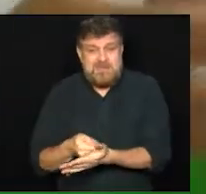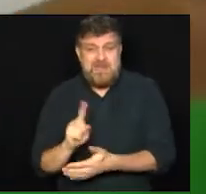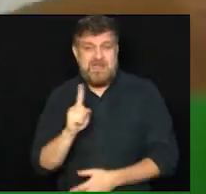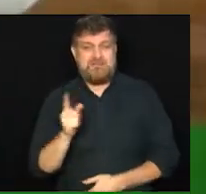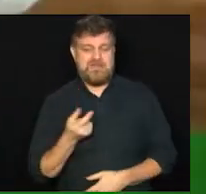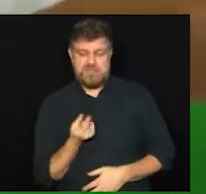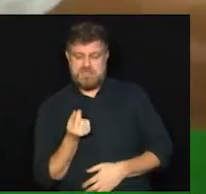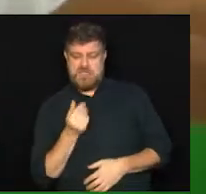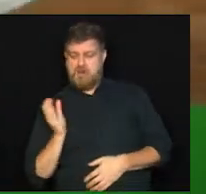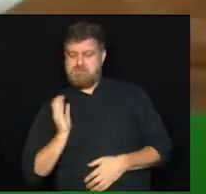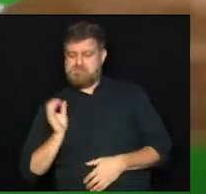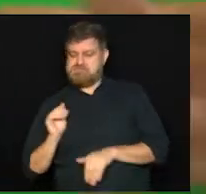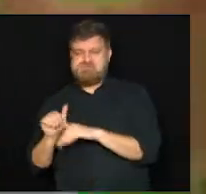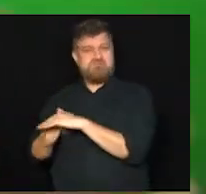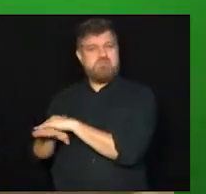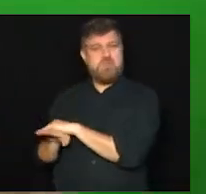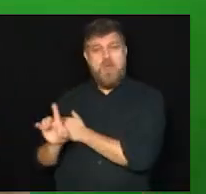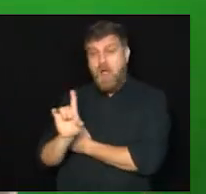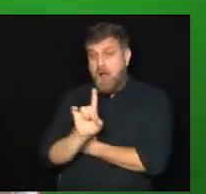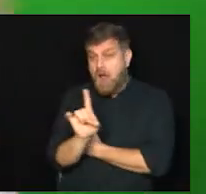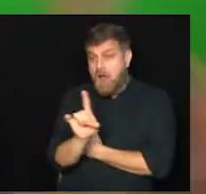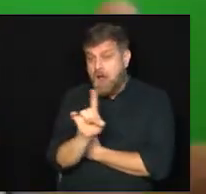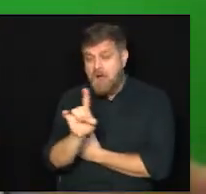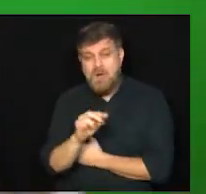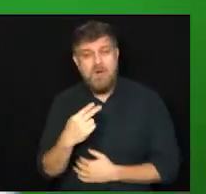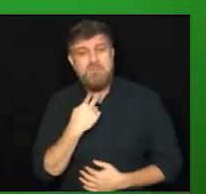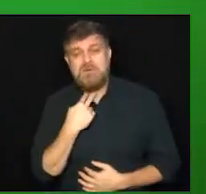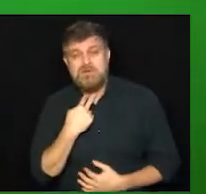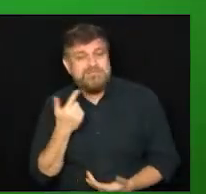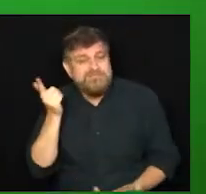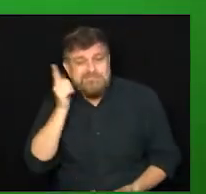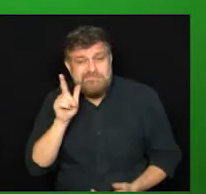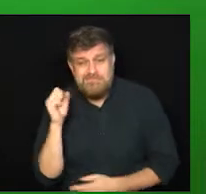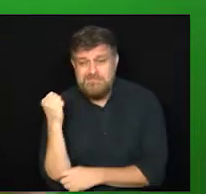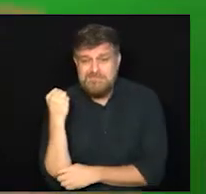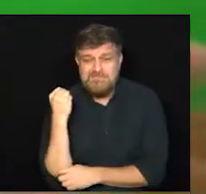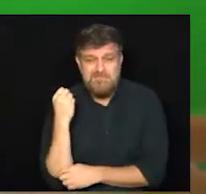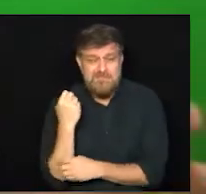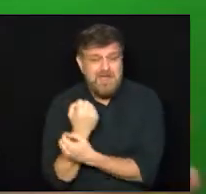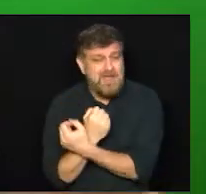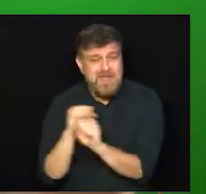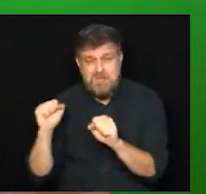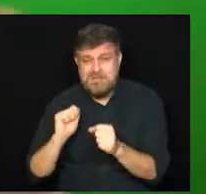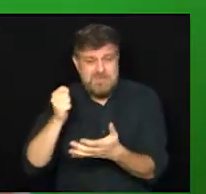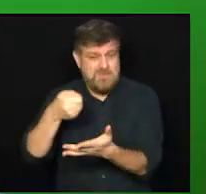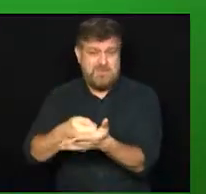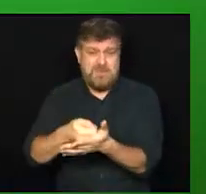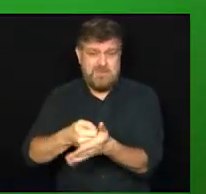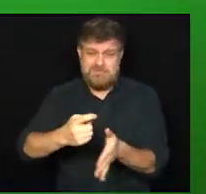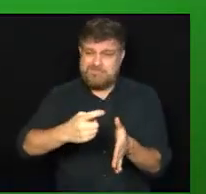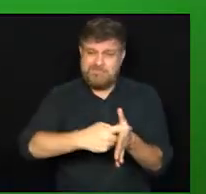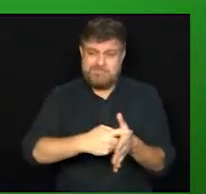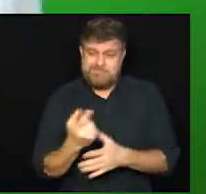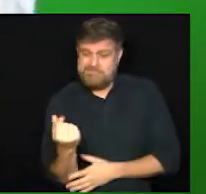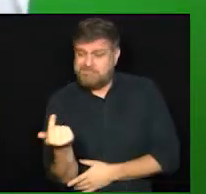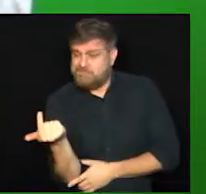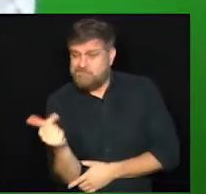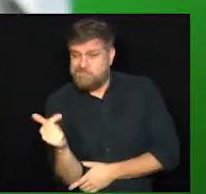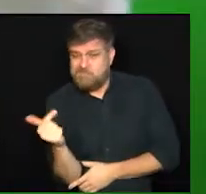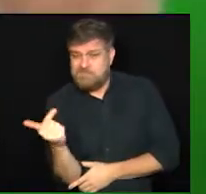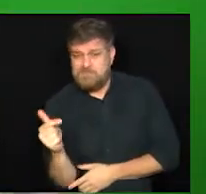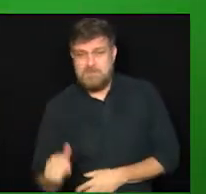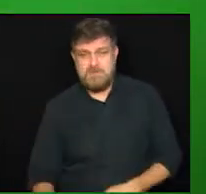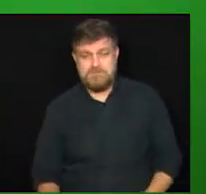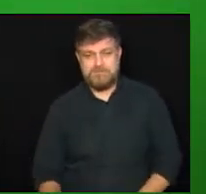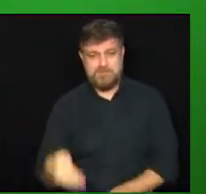investir em outra coisa, pagaram, não conseguiram pagar porque não teve condições. Então, a